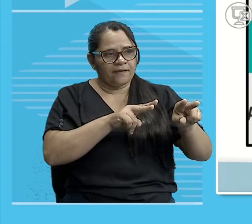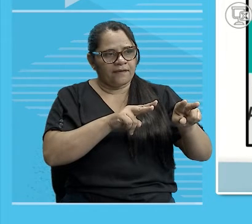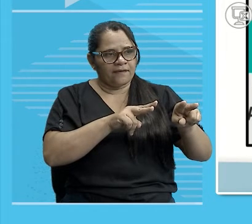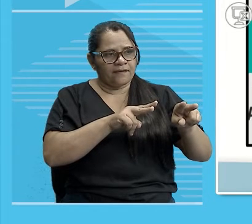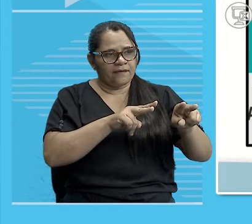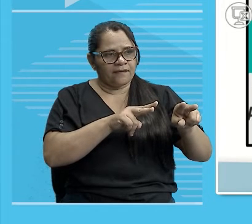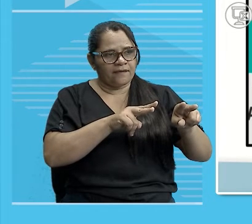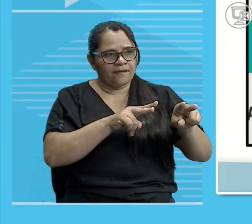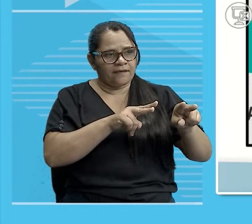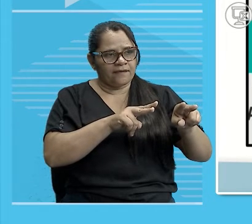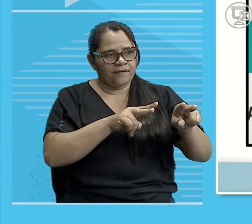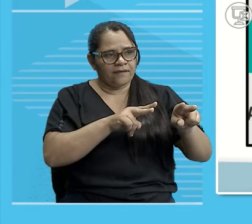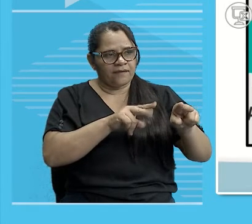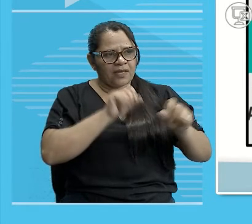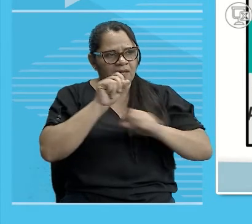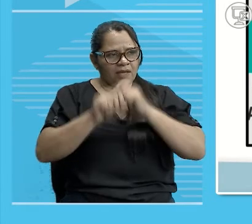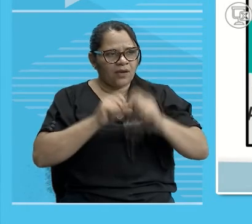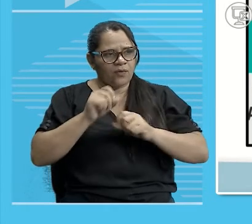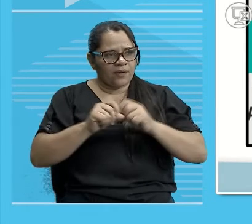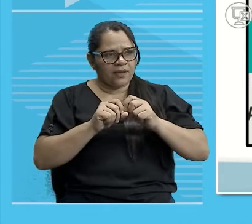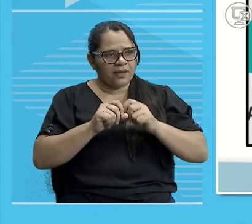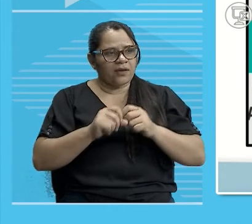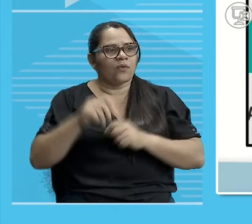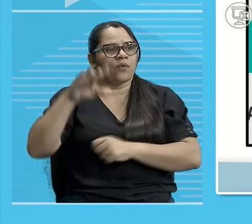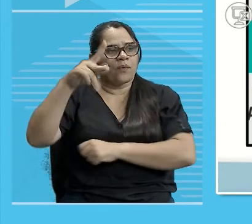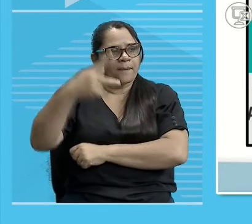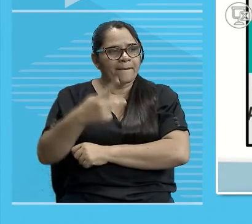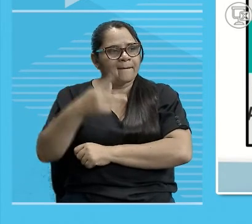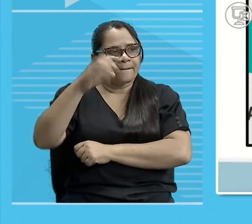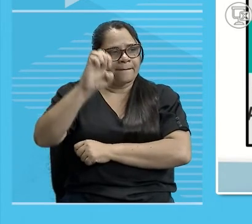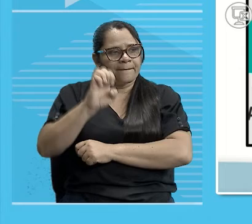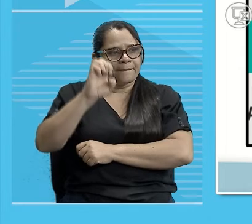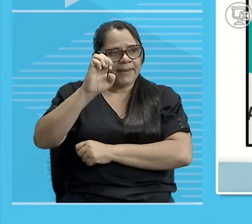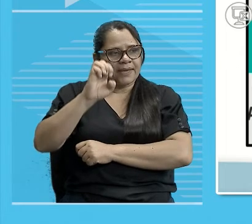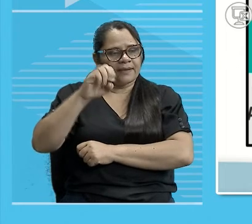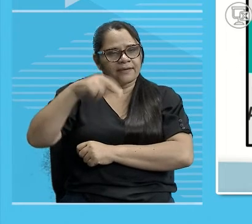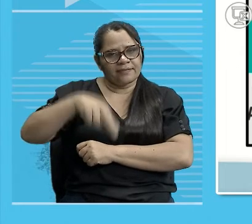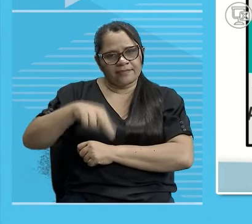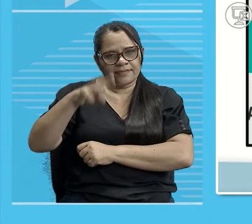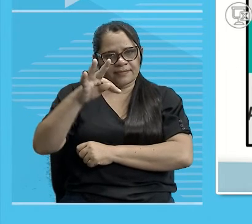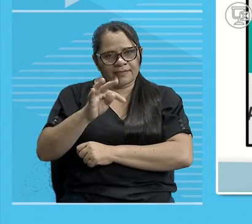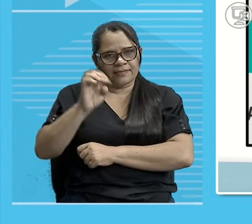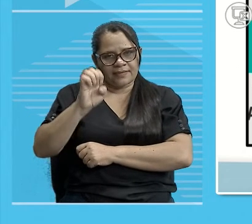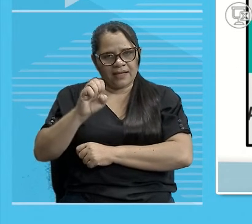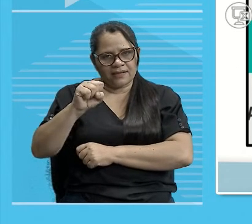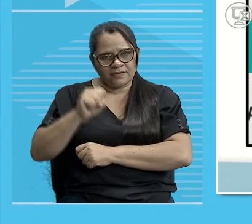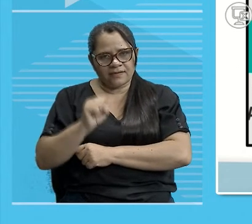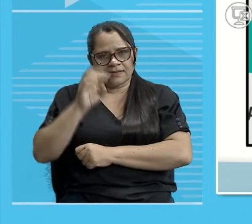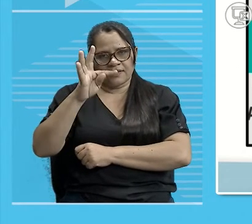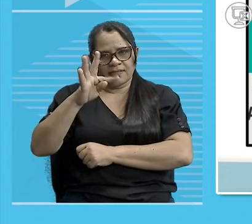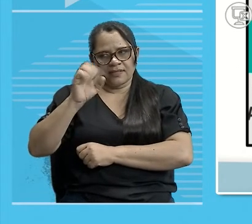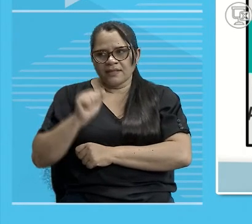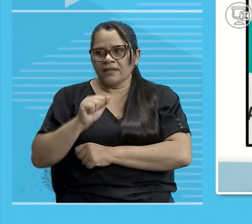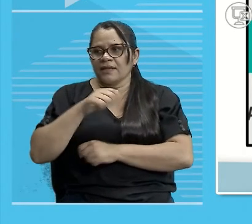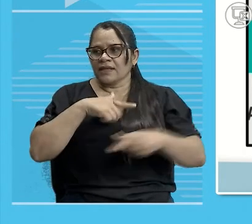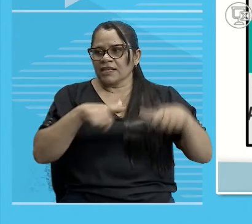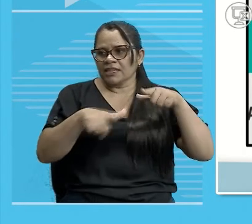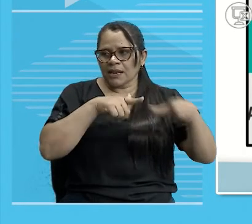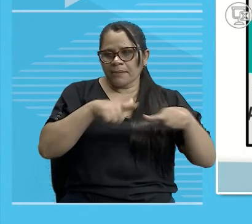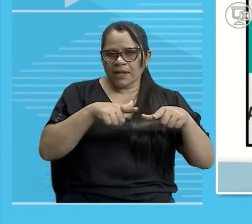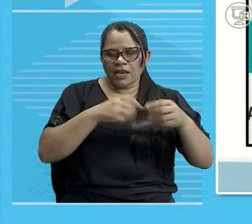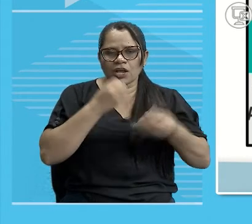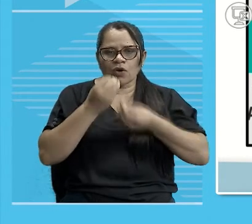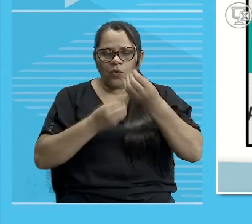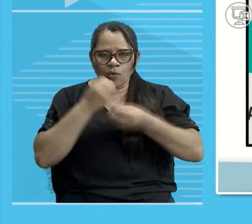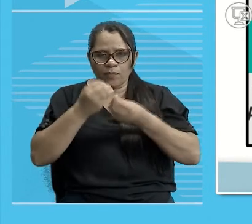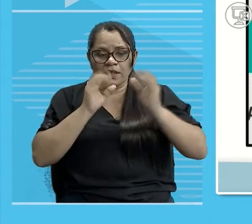O pintere O pentestre ele trabalha na área da para pagar